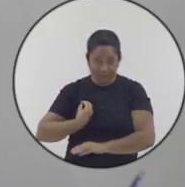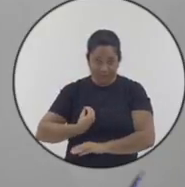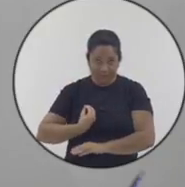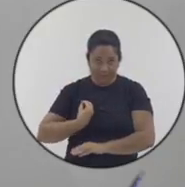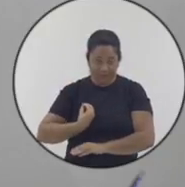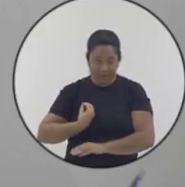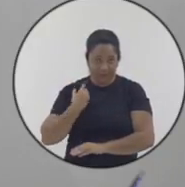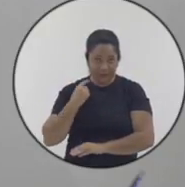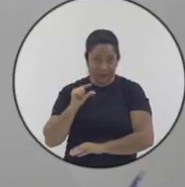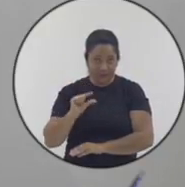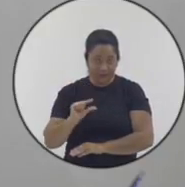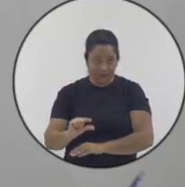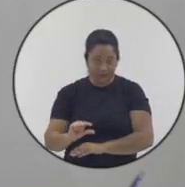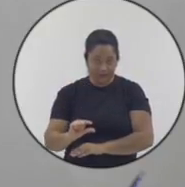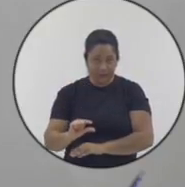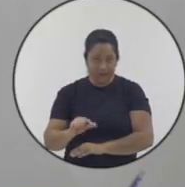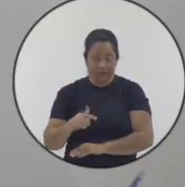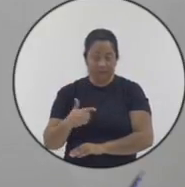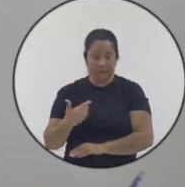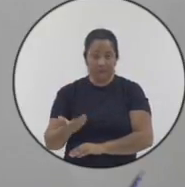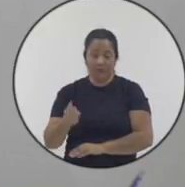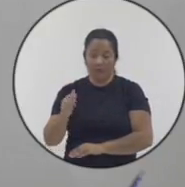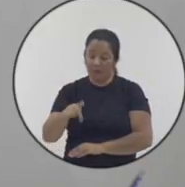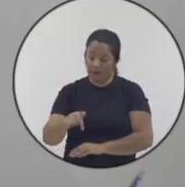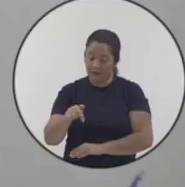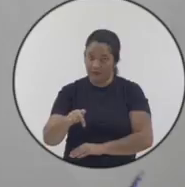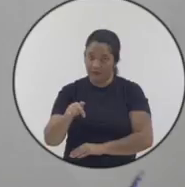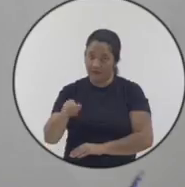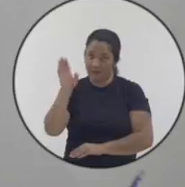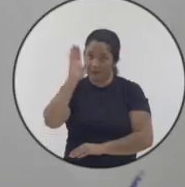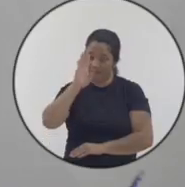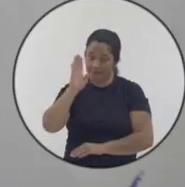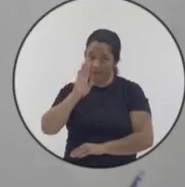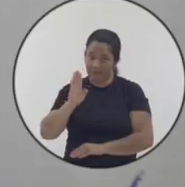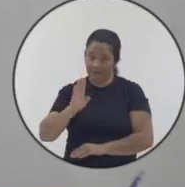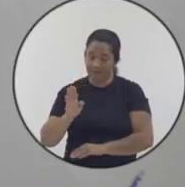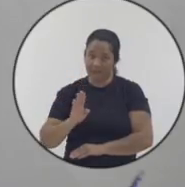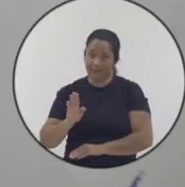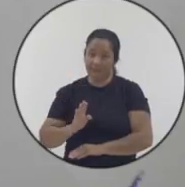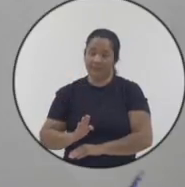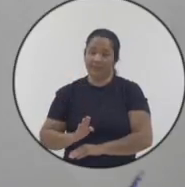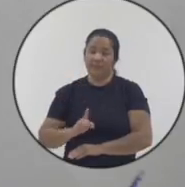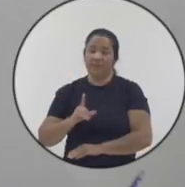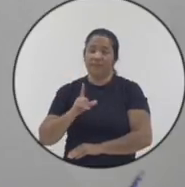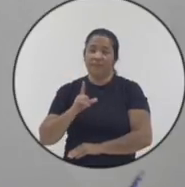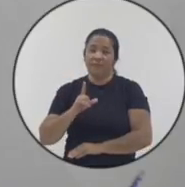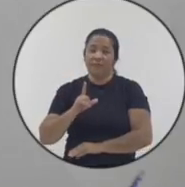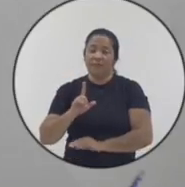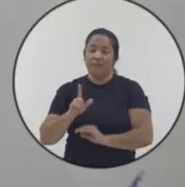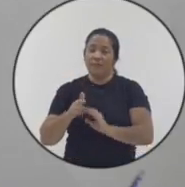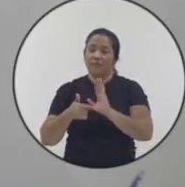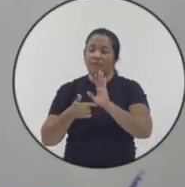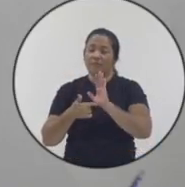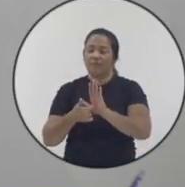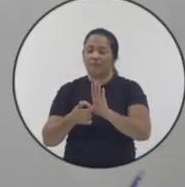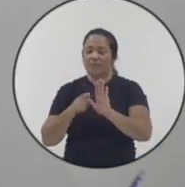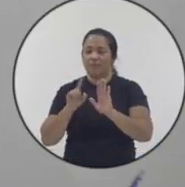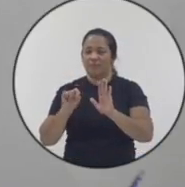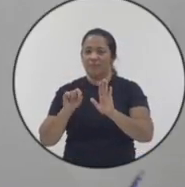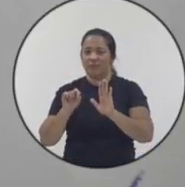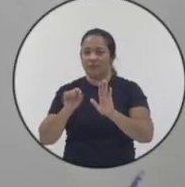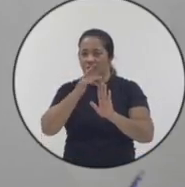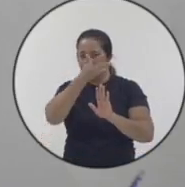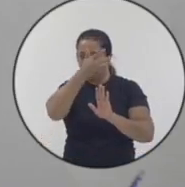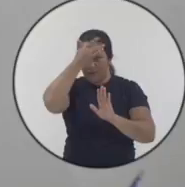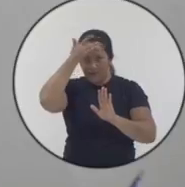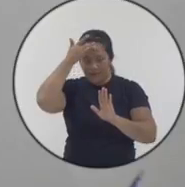pessoas cis, nós, nesse país, temos, de uma forma linda e potente, essas